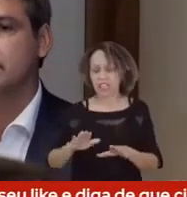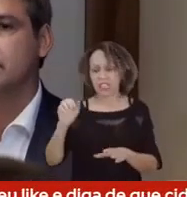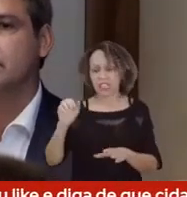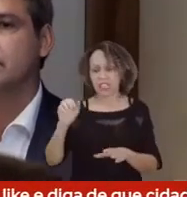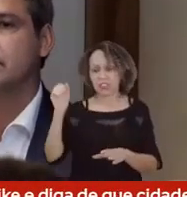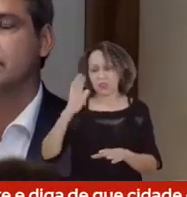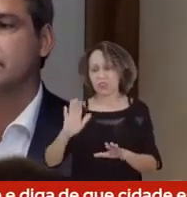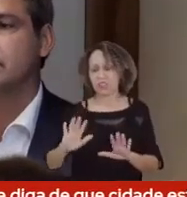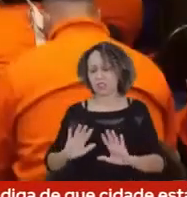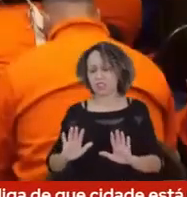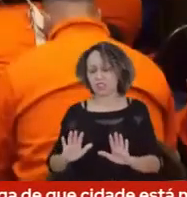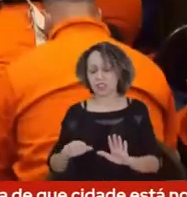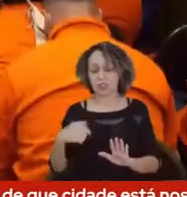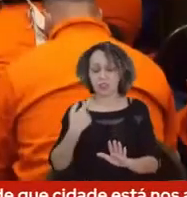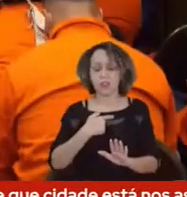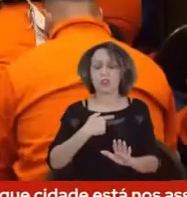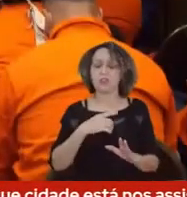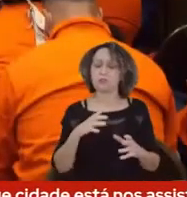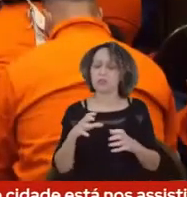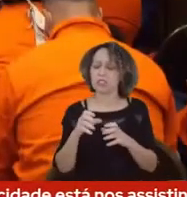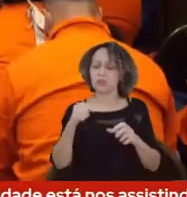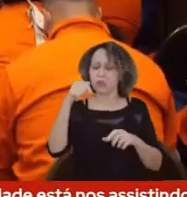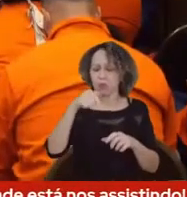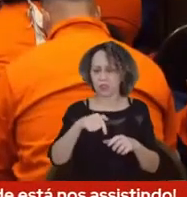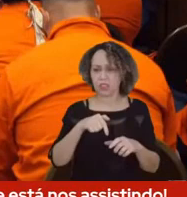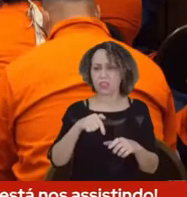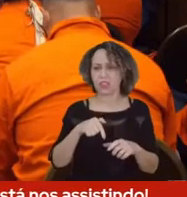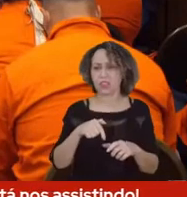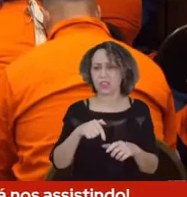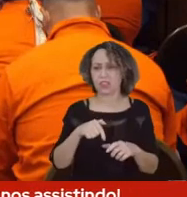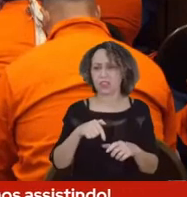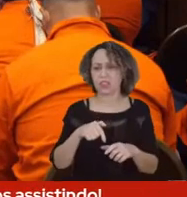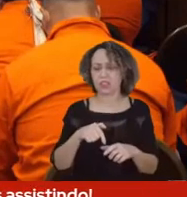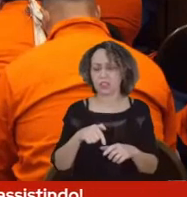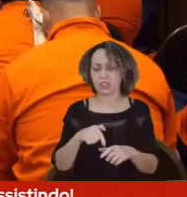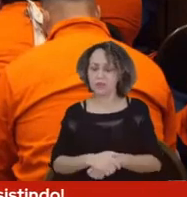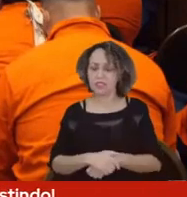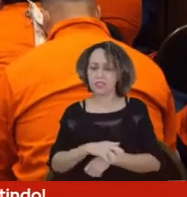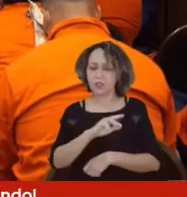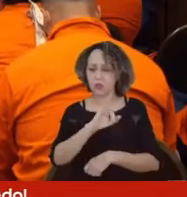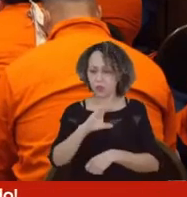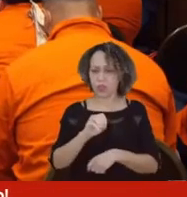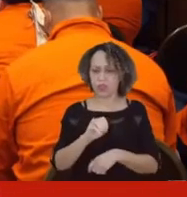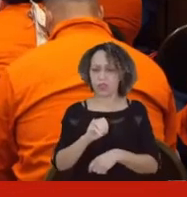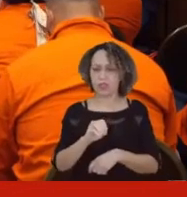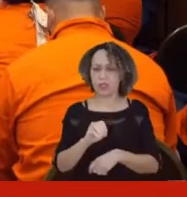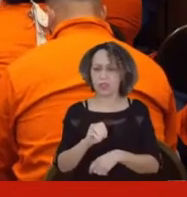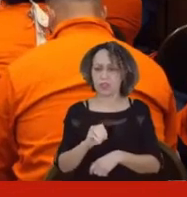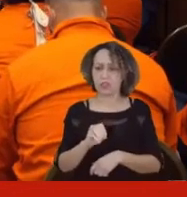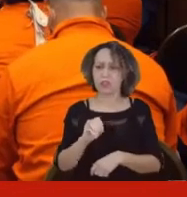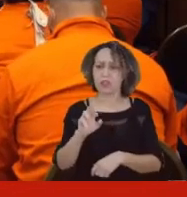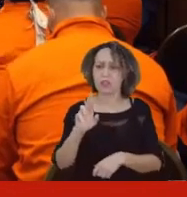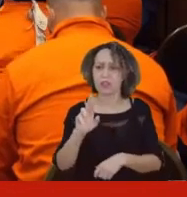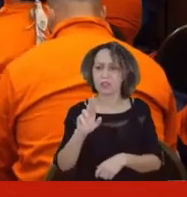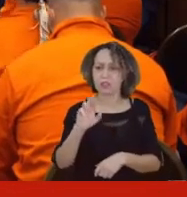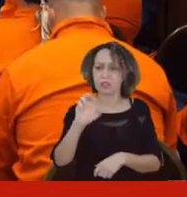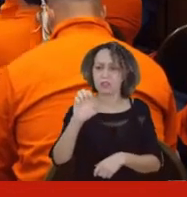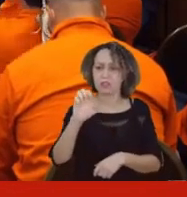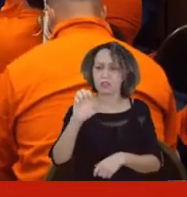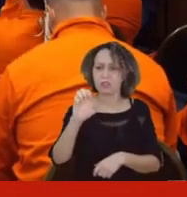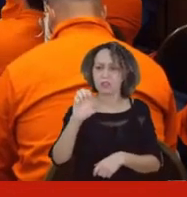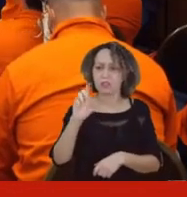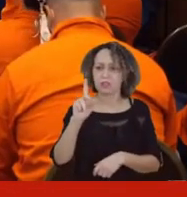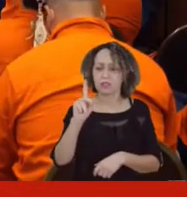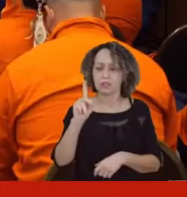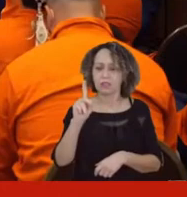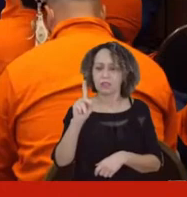Repetro, que é esse regime perverso, que ele não gera emprego aqui. Repetro é o regime para você importar os